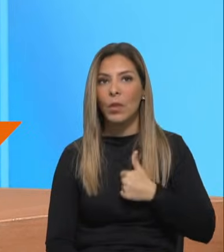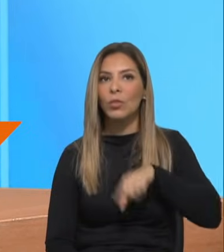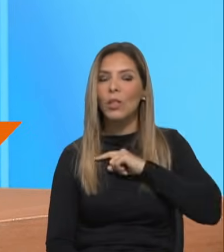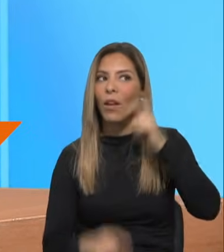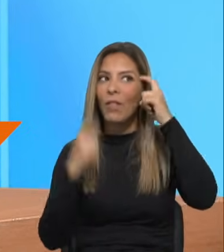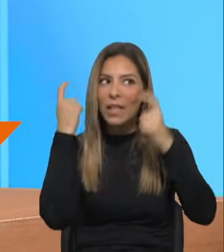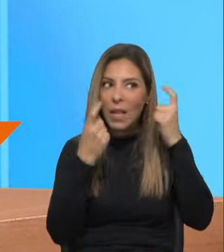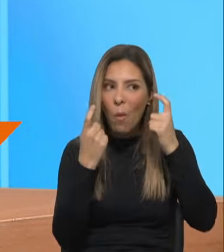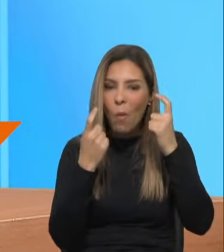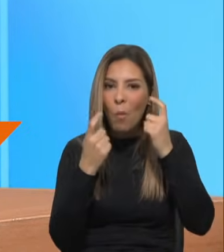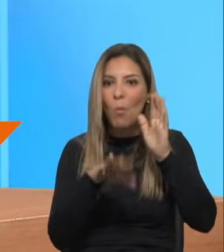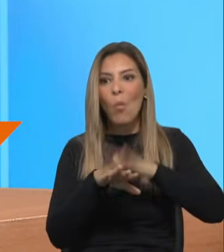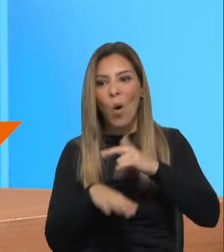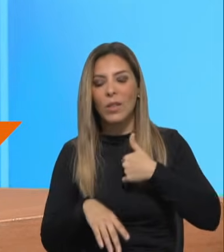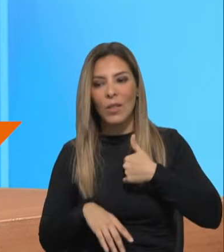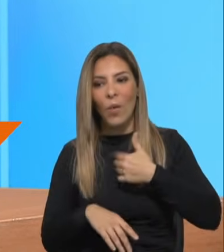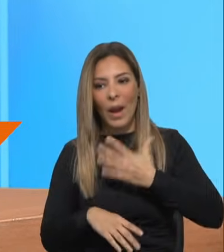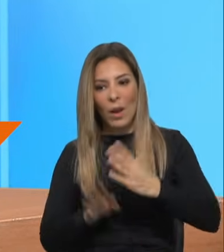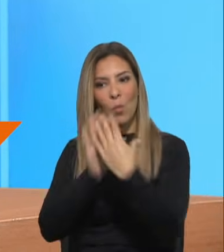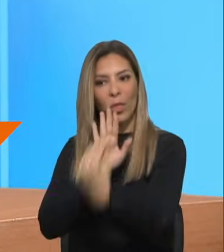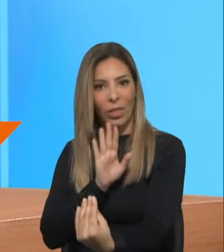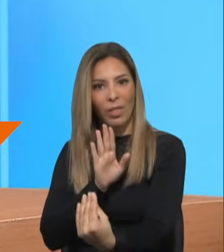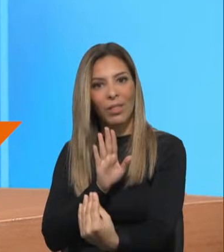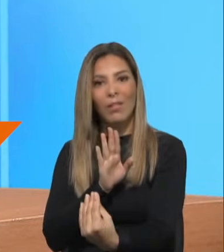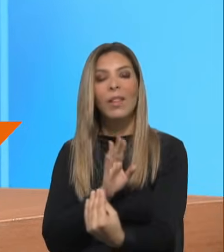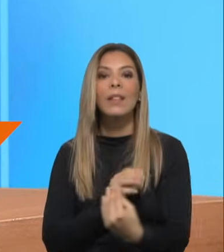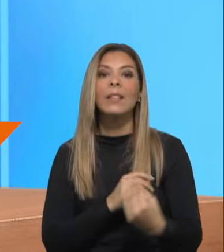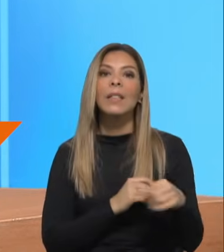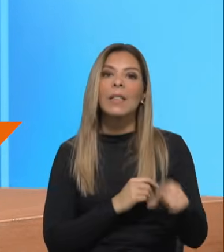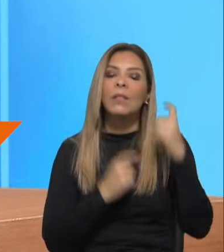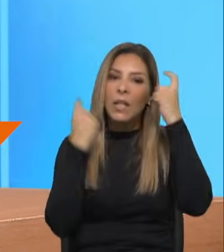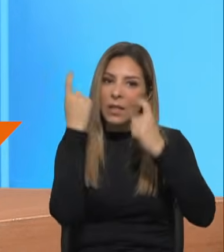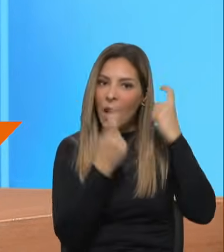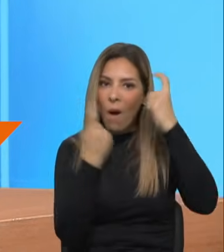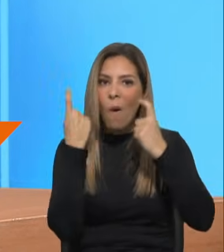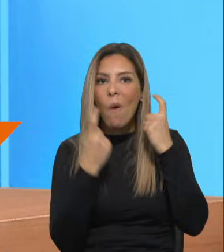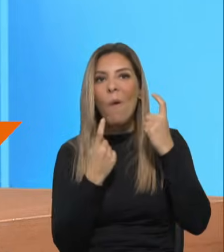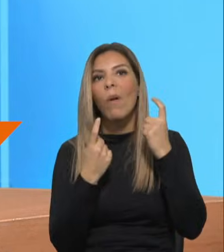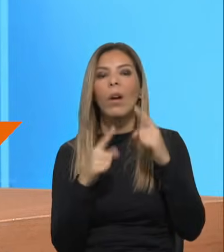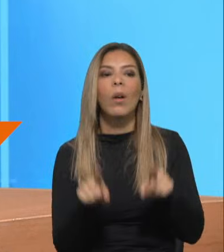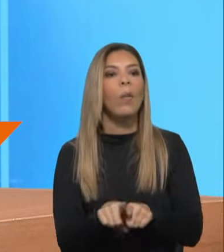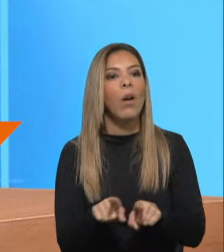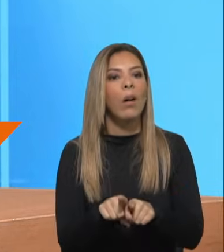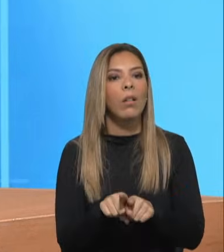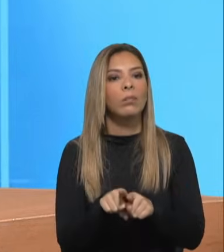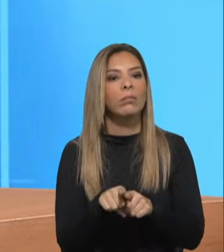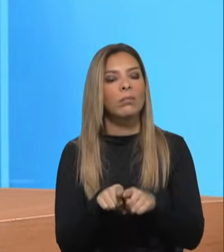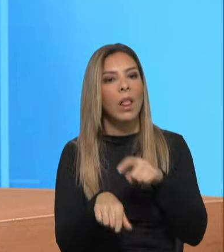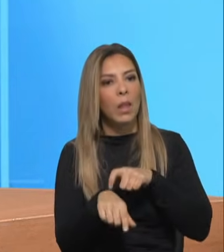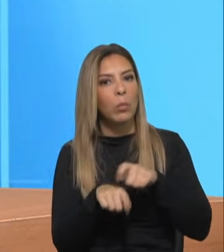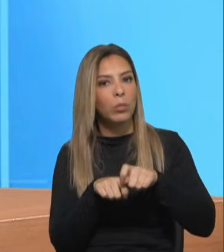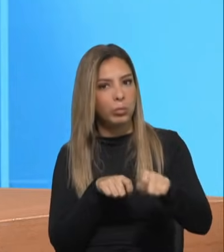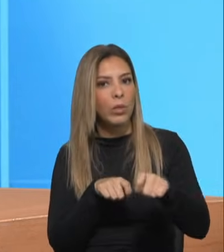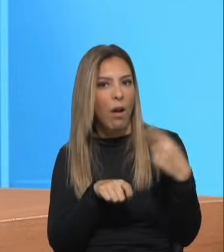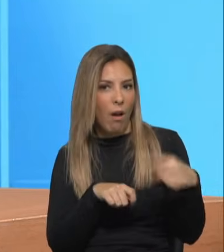de ser reflexo. E este refletir será em conjunto. Teremos também vários momentos